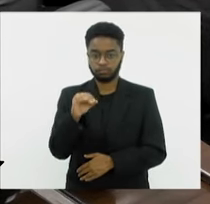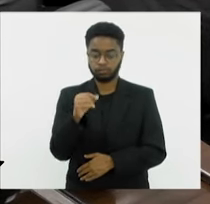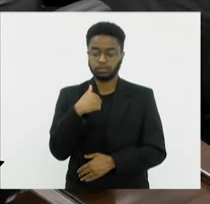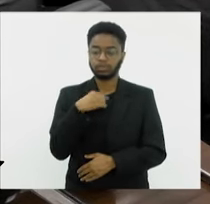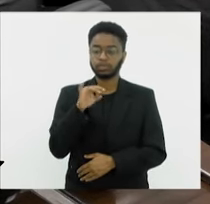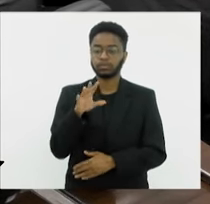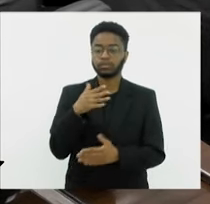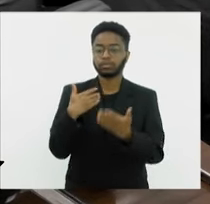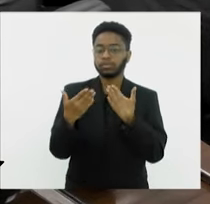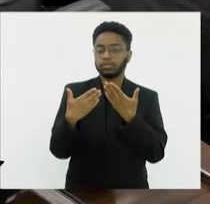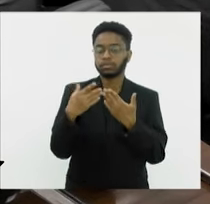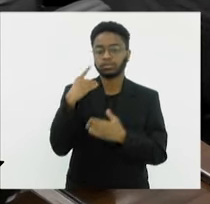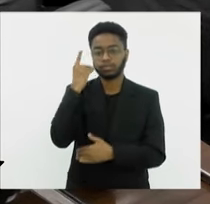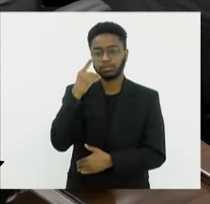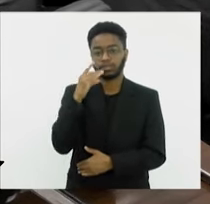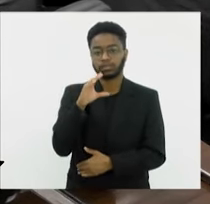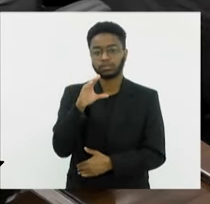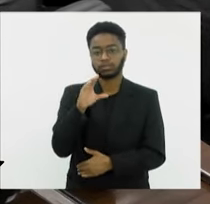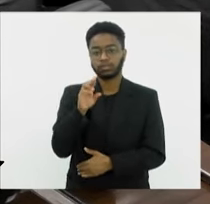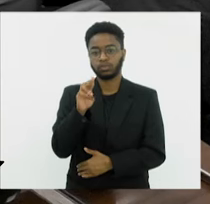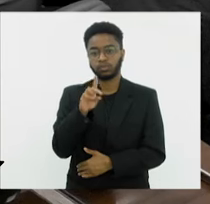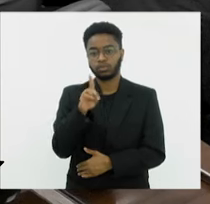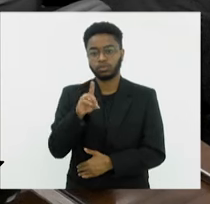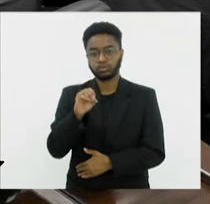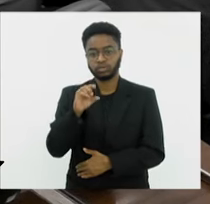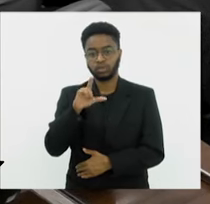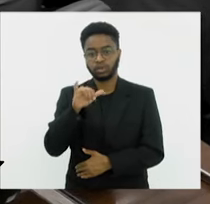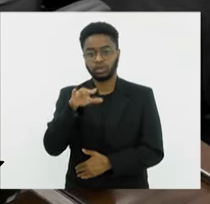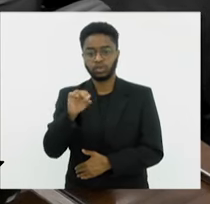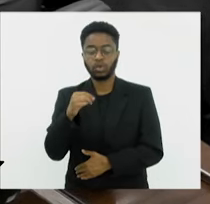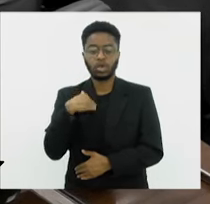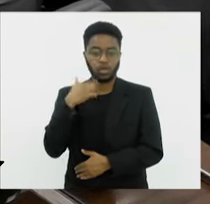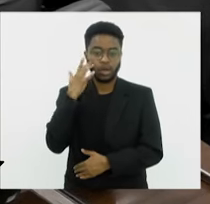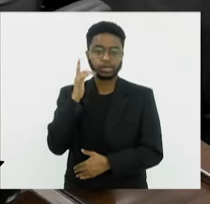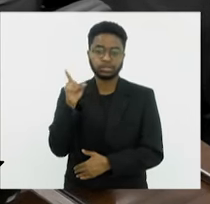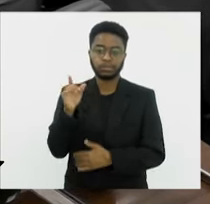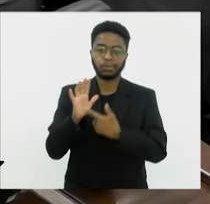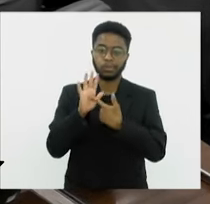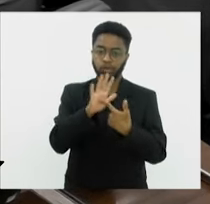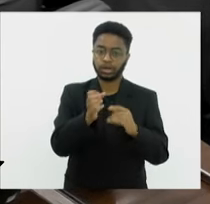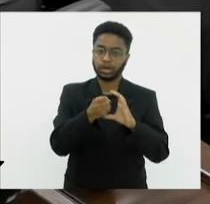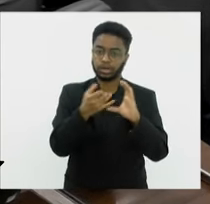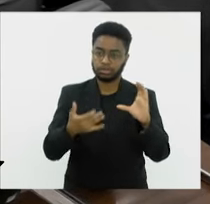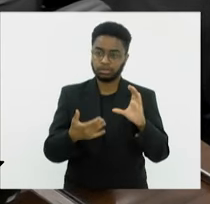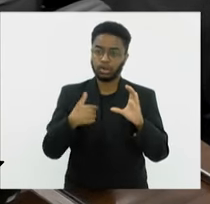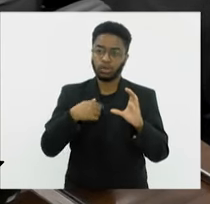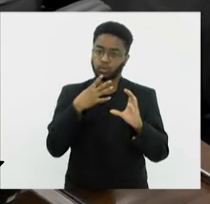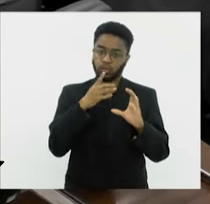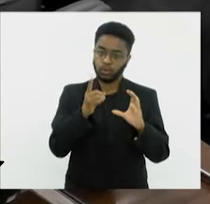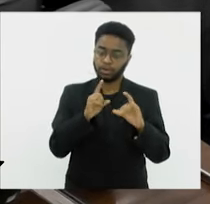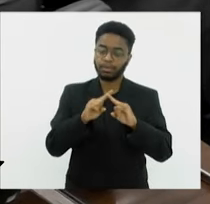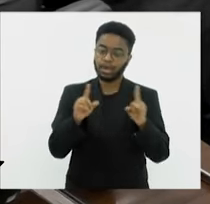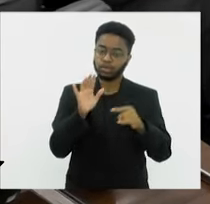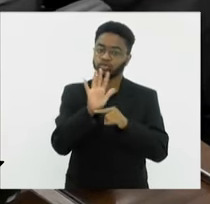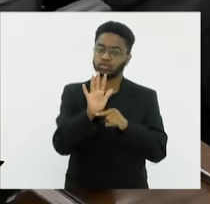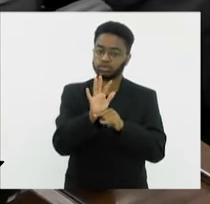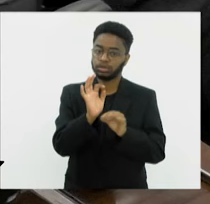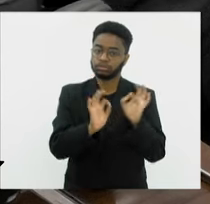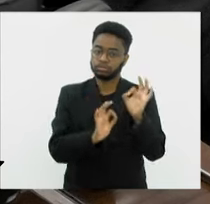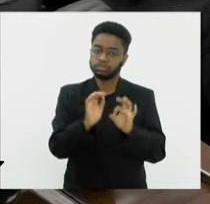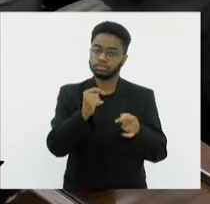deputado Cozolino, acho que ele traz uma jurisprudência que eu não conhecia e que eu acho que ajuda realmente com o debate.